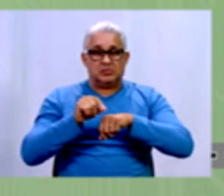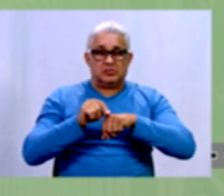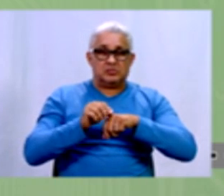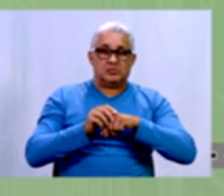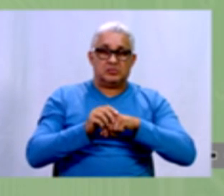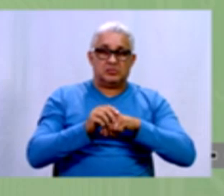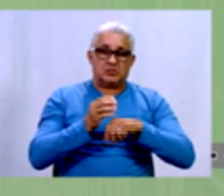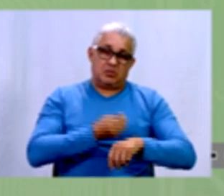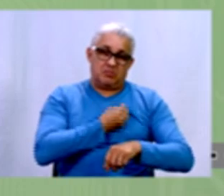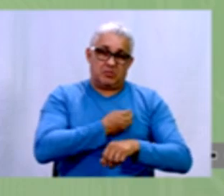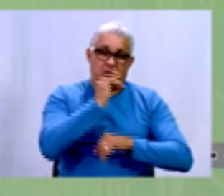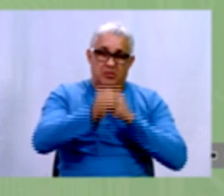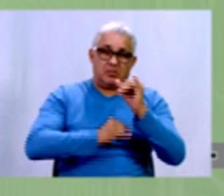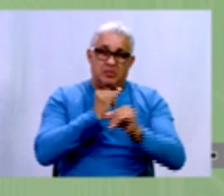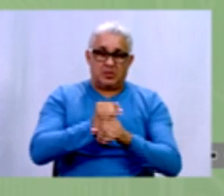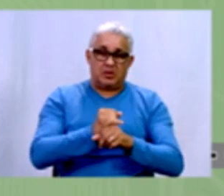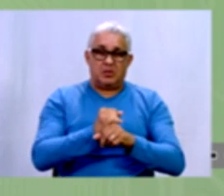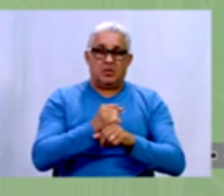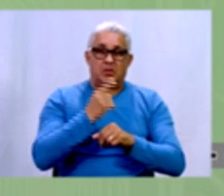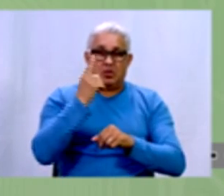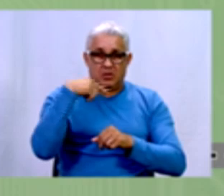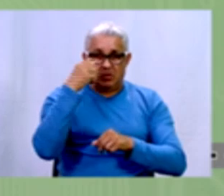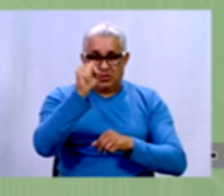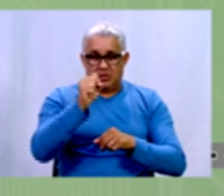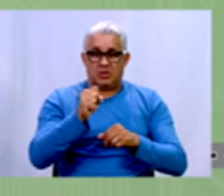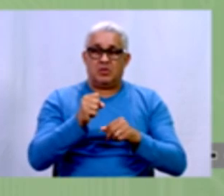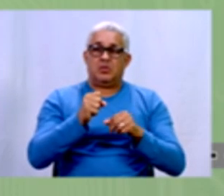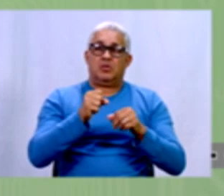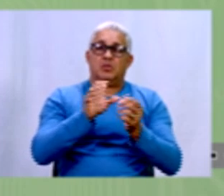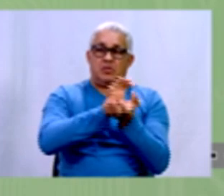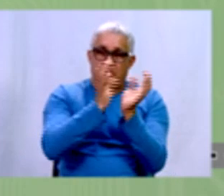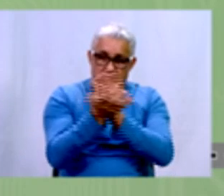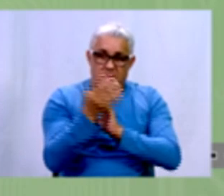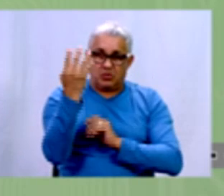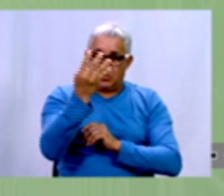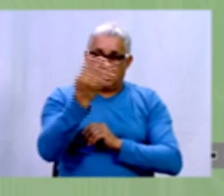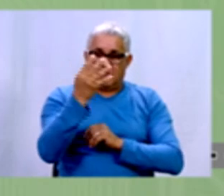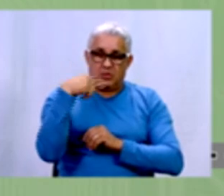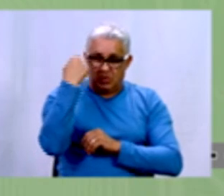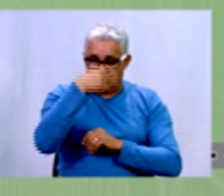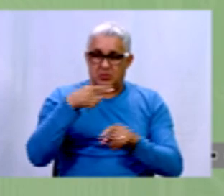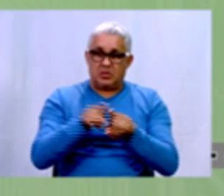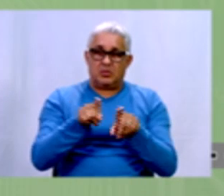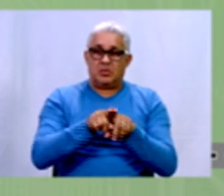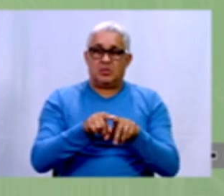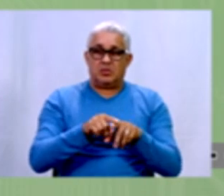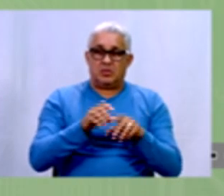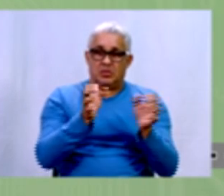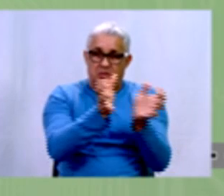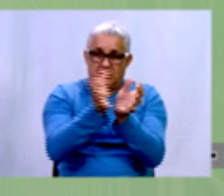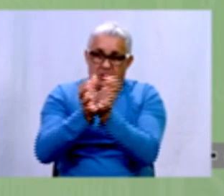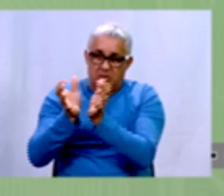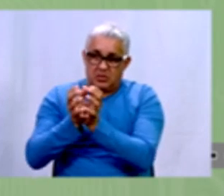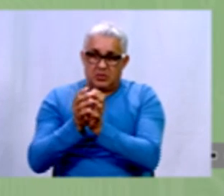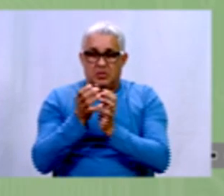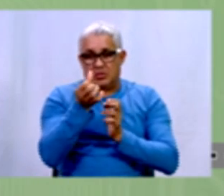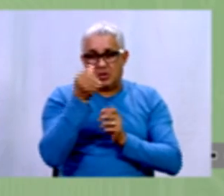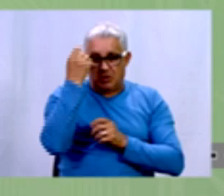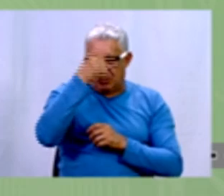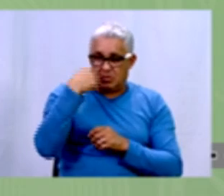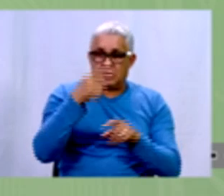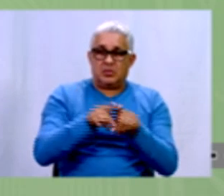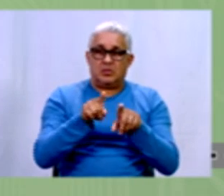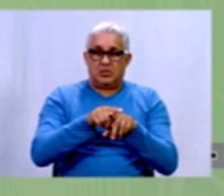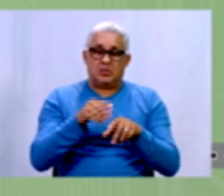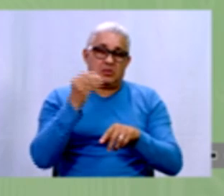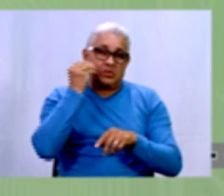para modelar 8 horas, para codificar a interface 4, para escrever os textos 4, para codificar as classes 6, para atualizar e fazer os testes